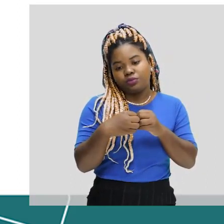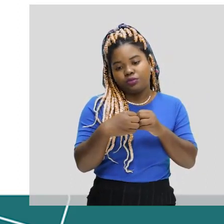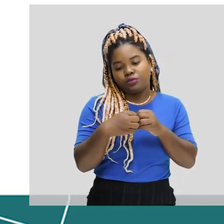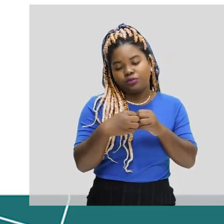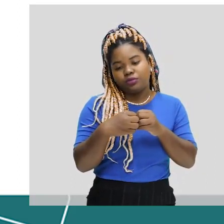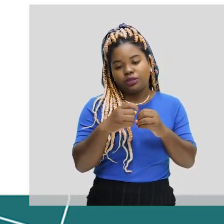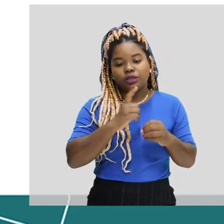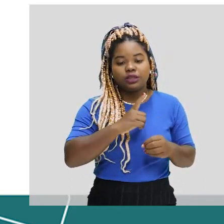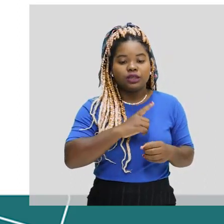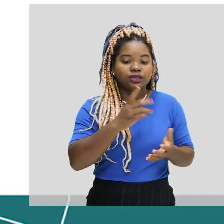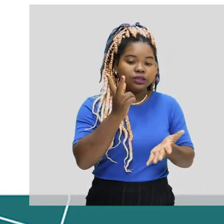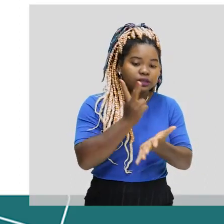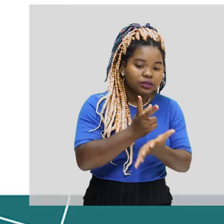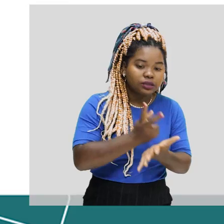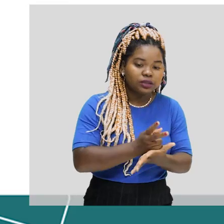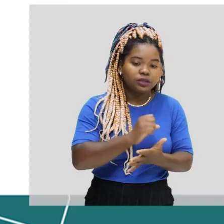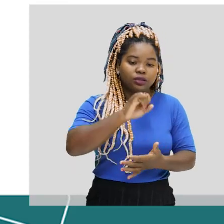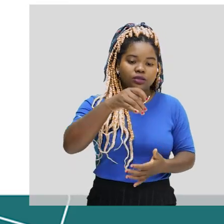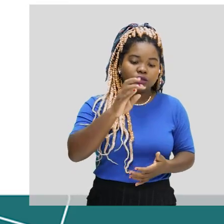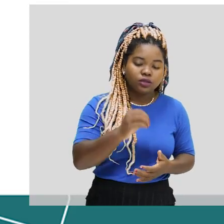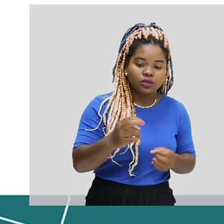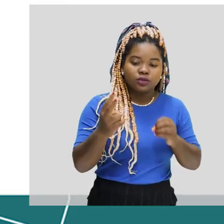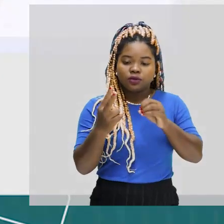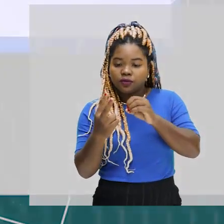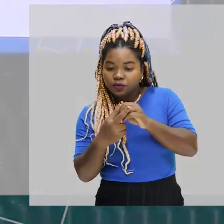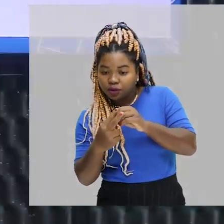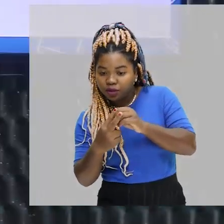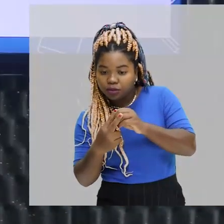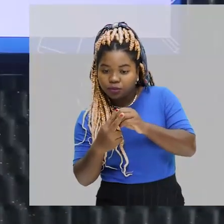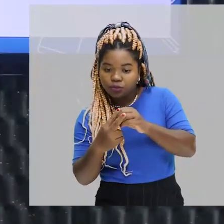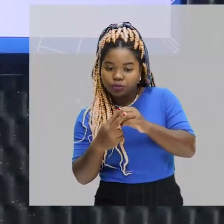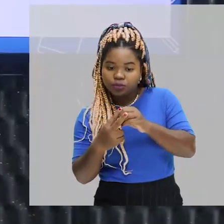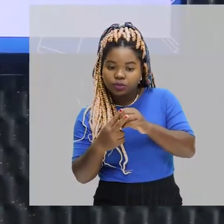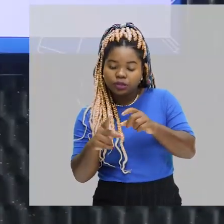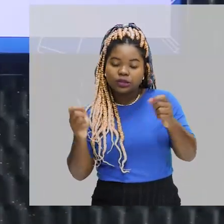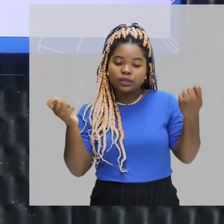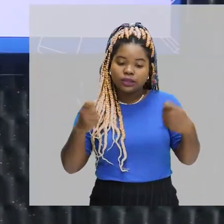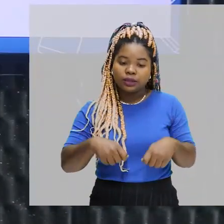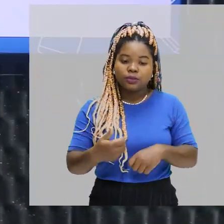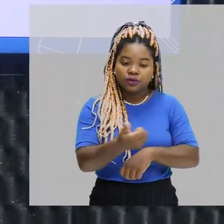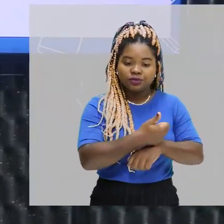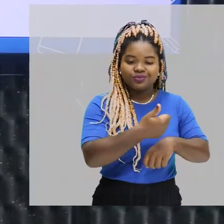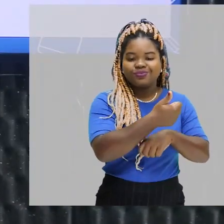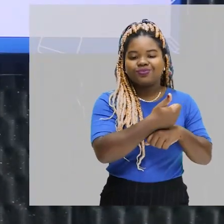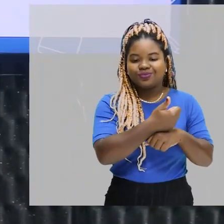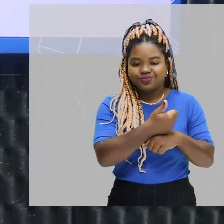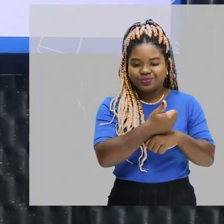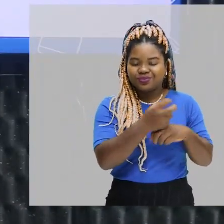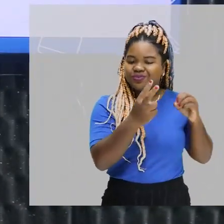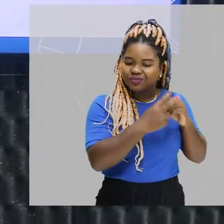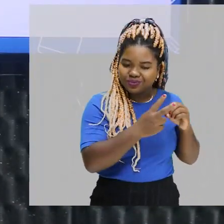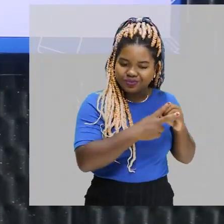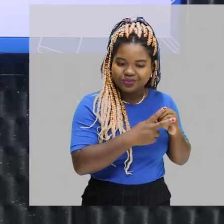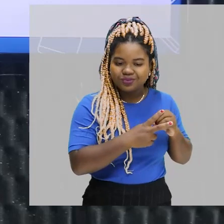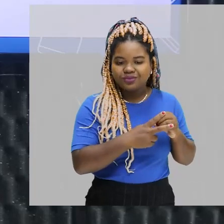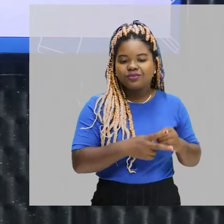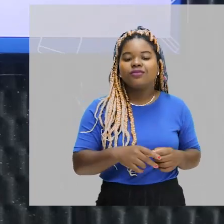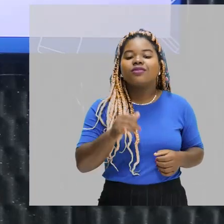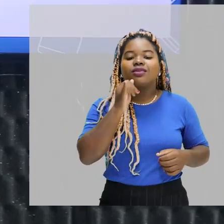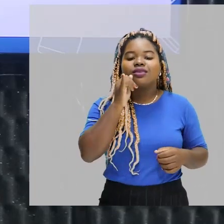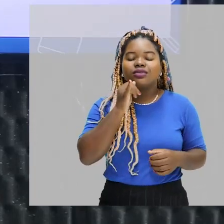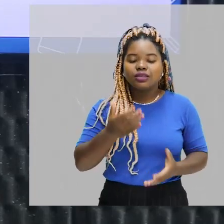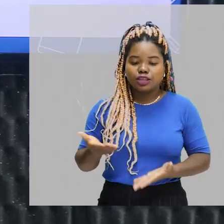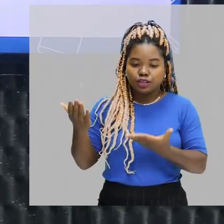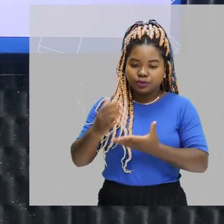sempre sujeito, verbo, no caso, o sujeito predicado. Agora, pode vir primeiro o verbo. Ó. Foi ao parque